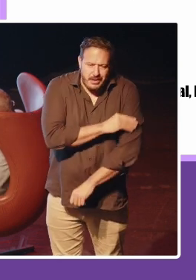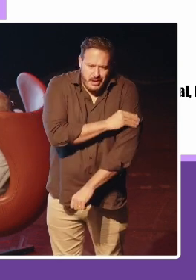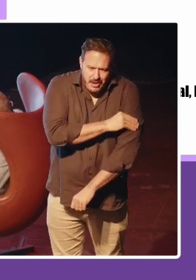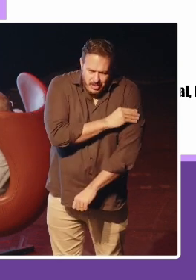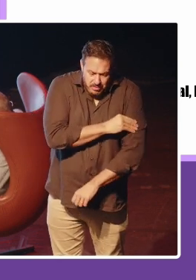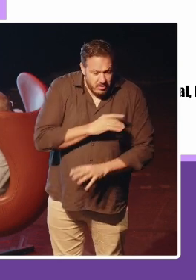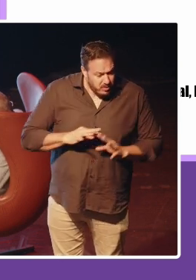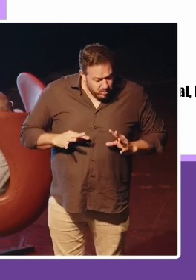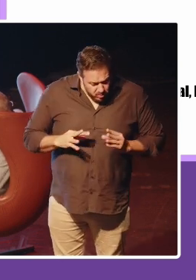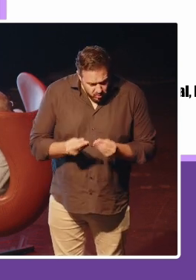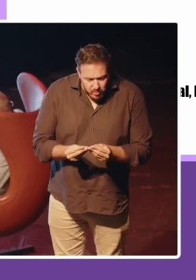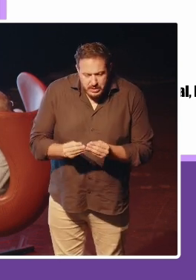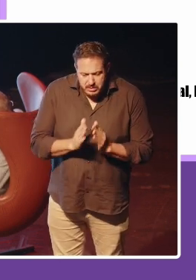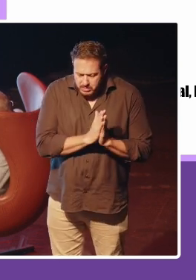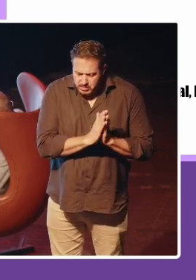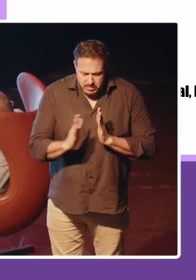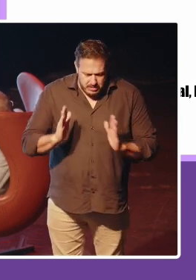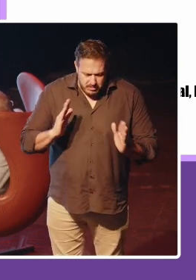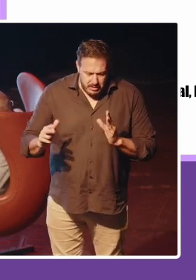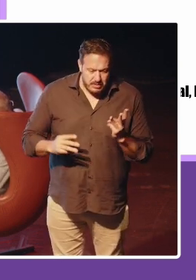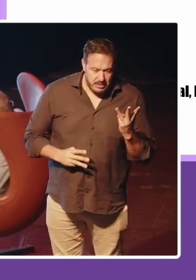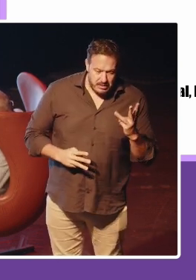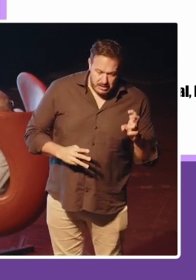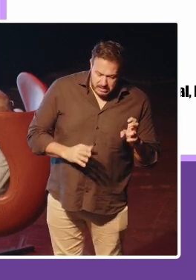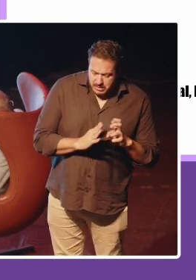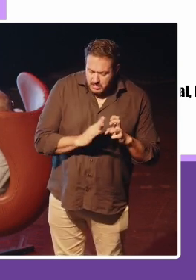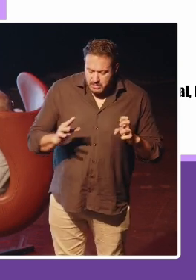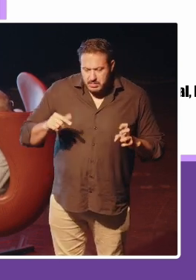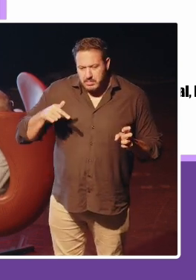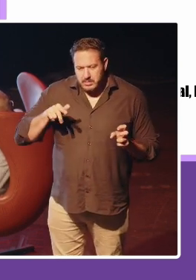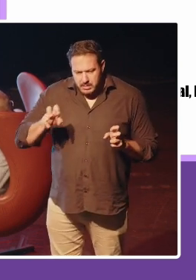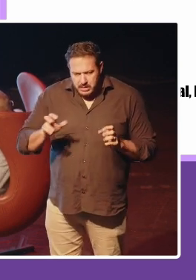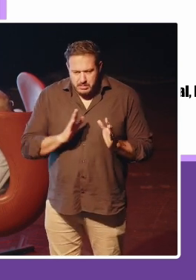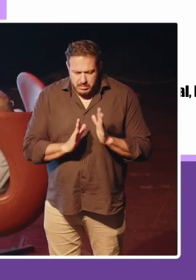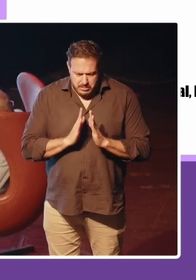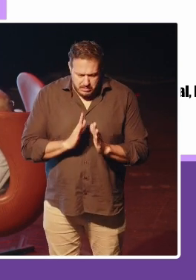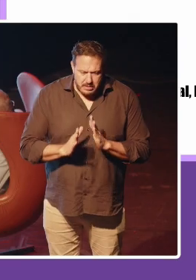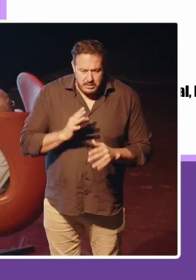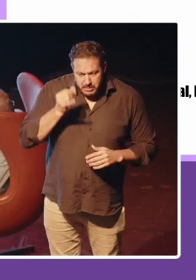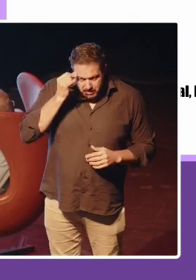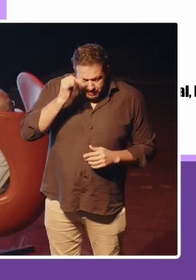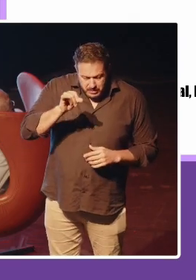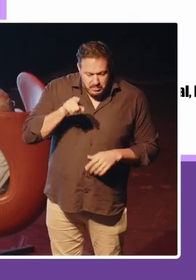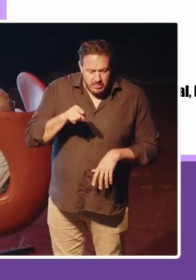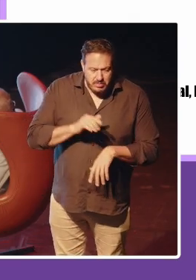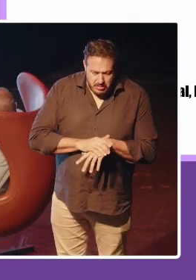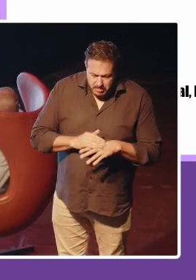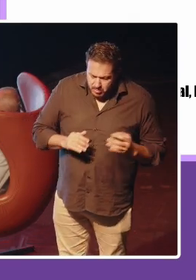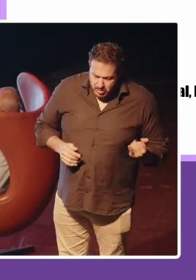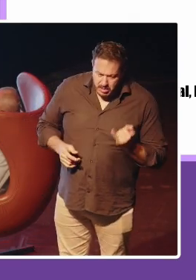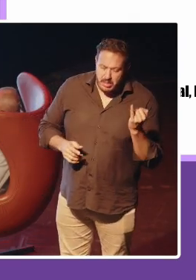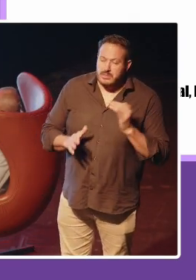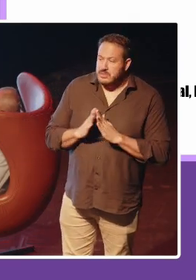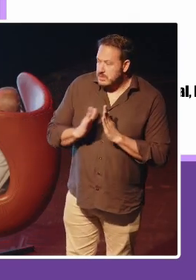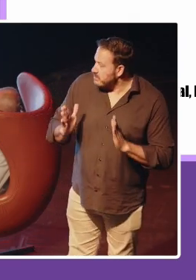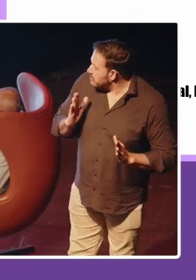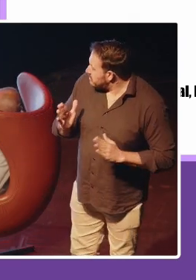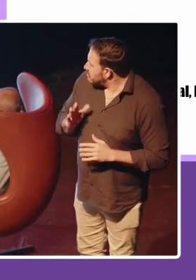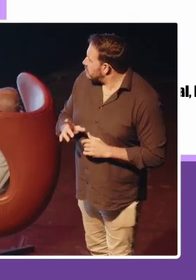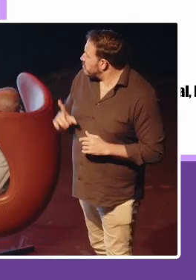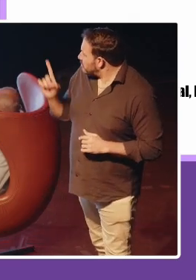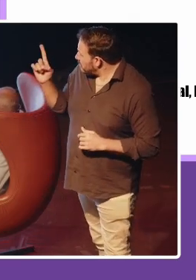prevalentes durante a meia-idade e que teriam uma janela de prevenção bastante importante nessa época. E